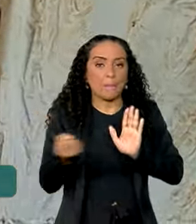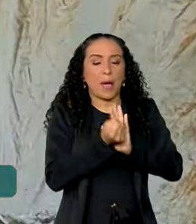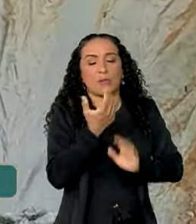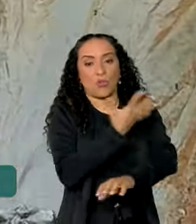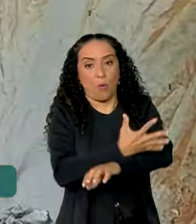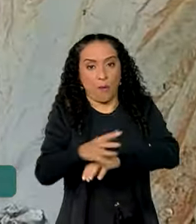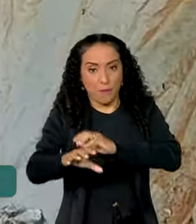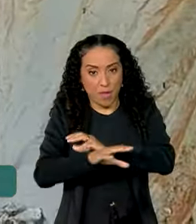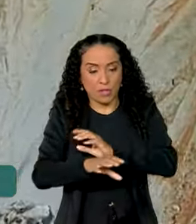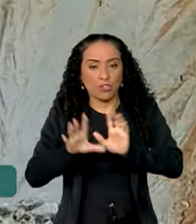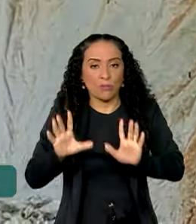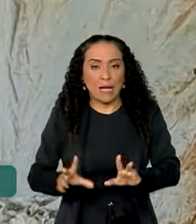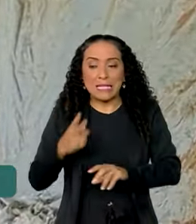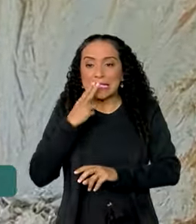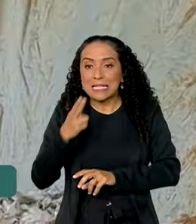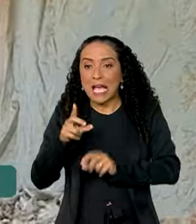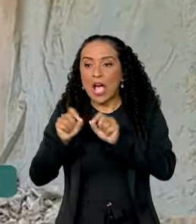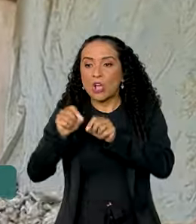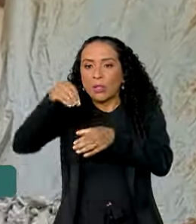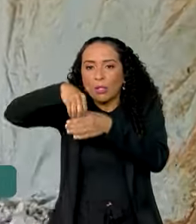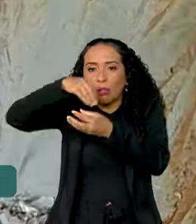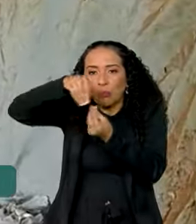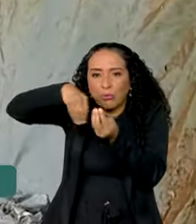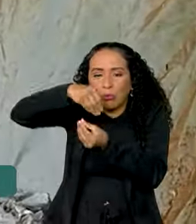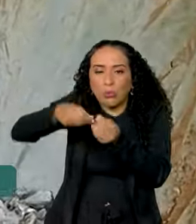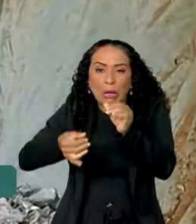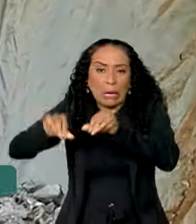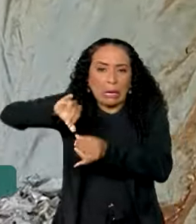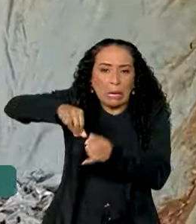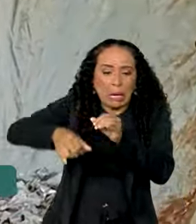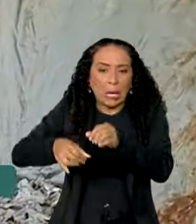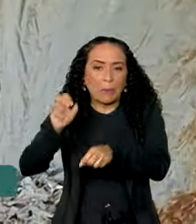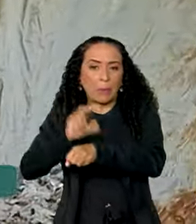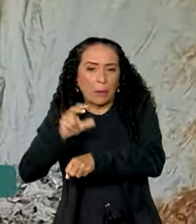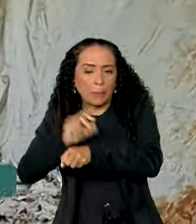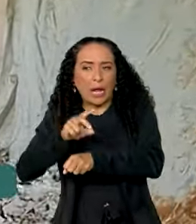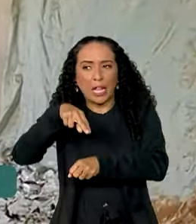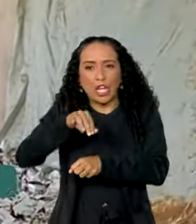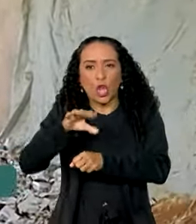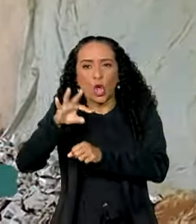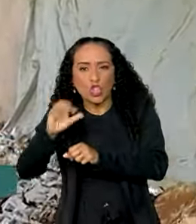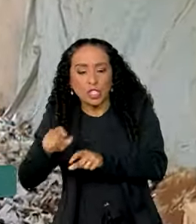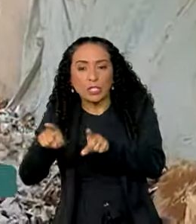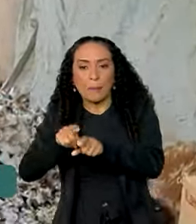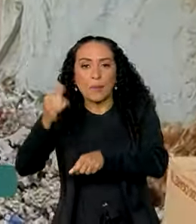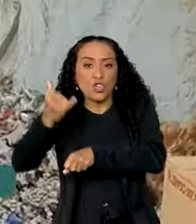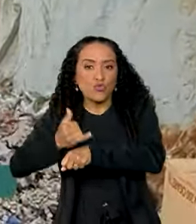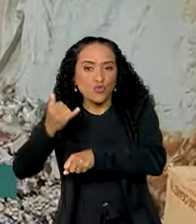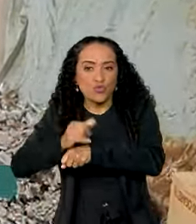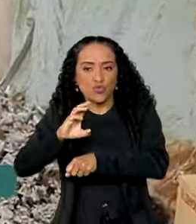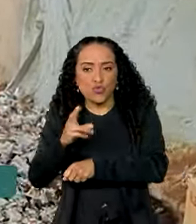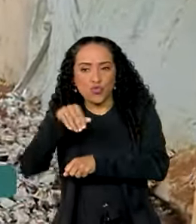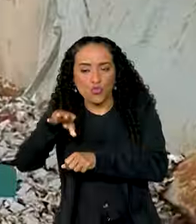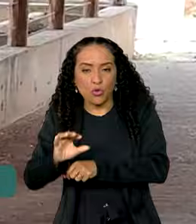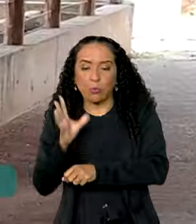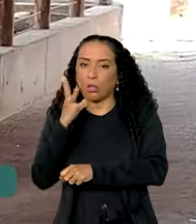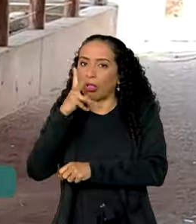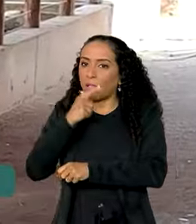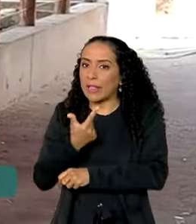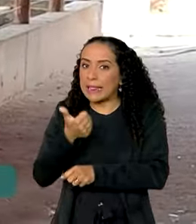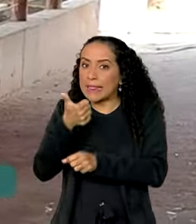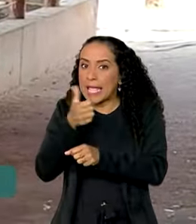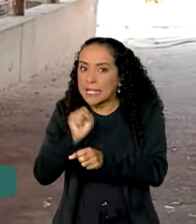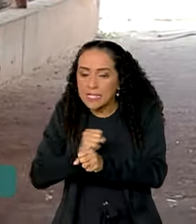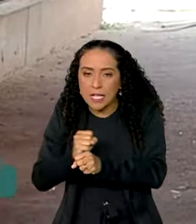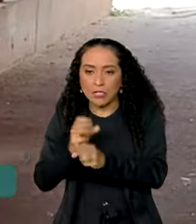ambiente já que o cigarro é feito com resíduos tóxicos com a nicotina e o chumbo e demora até uma década para